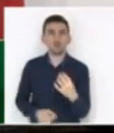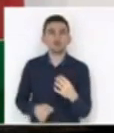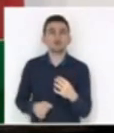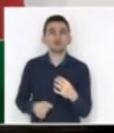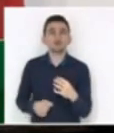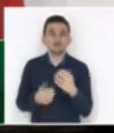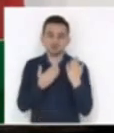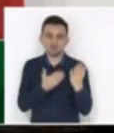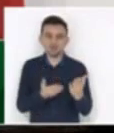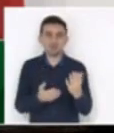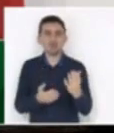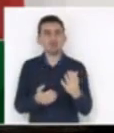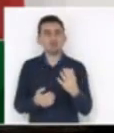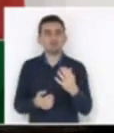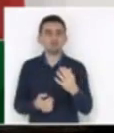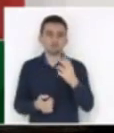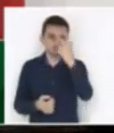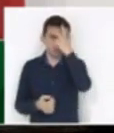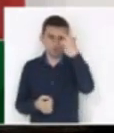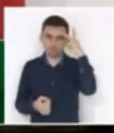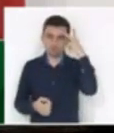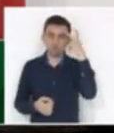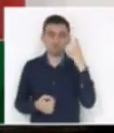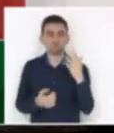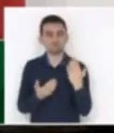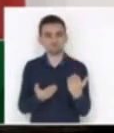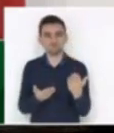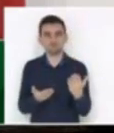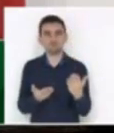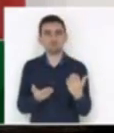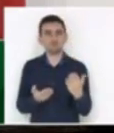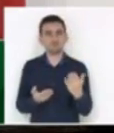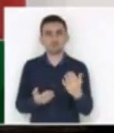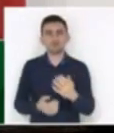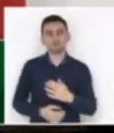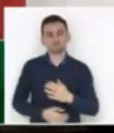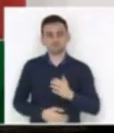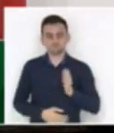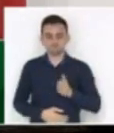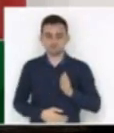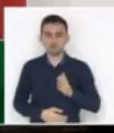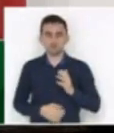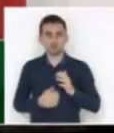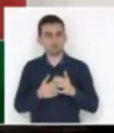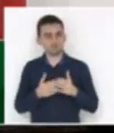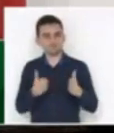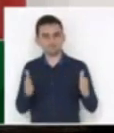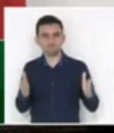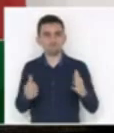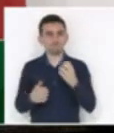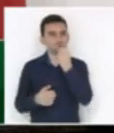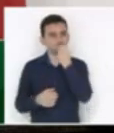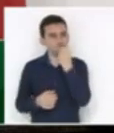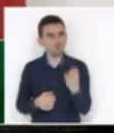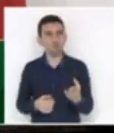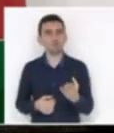um cara grande e de coração grande. Então, aqui apenas nesse horário ao meu partido, ao PCdoB,